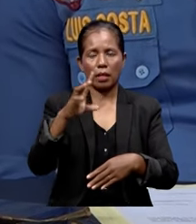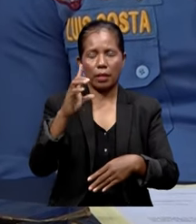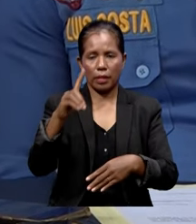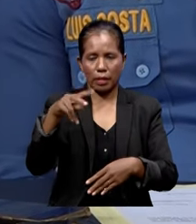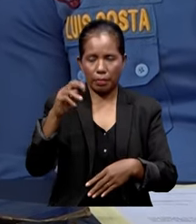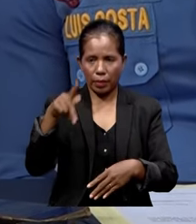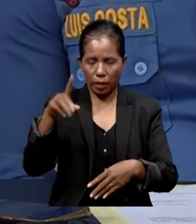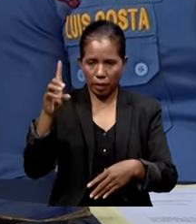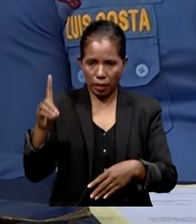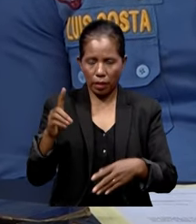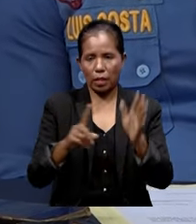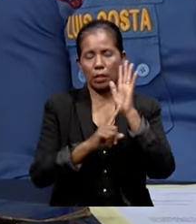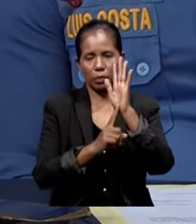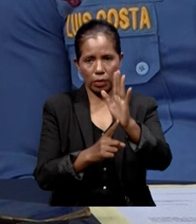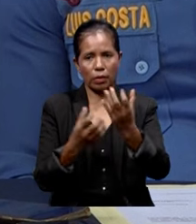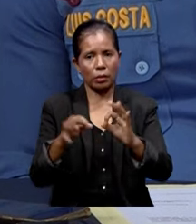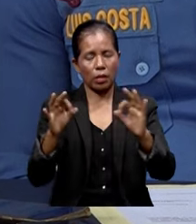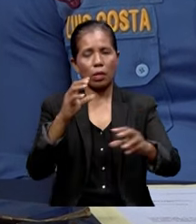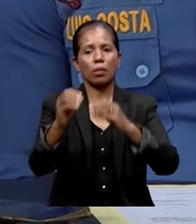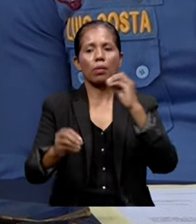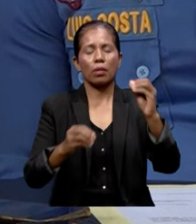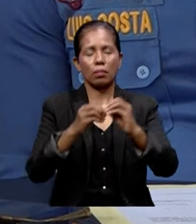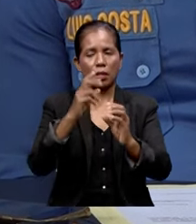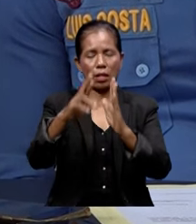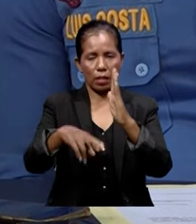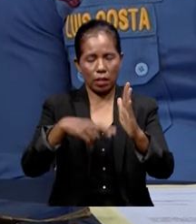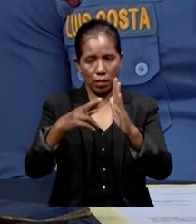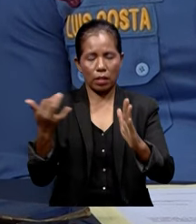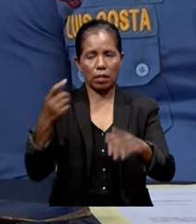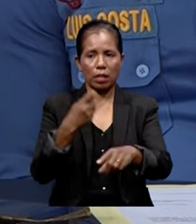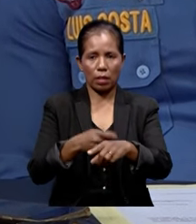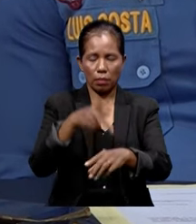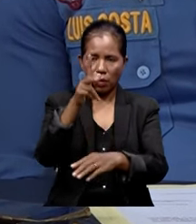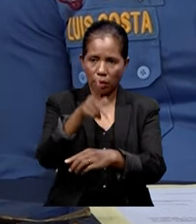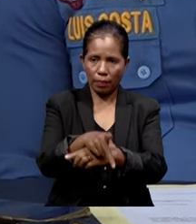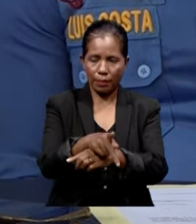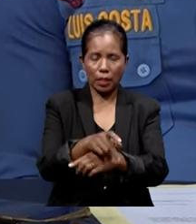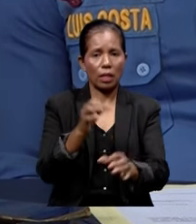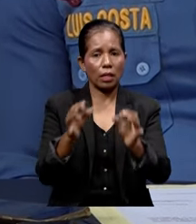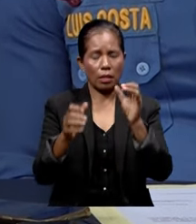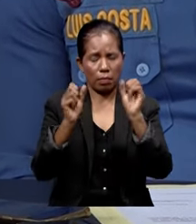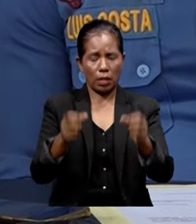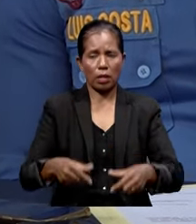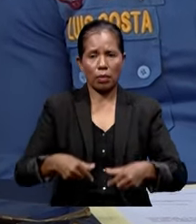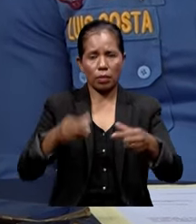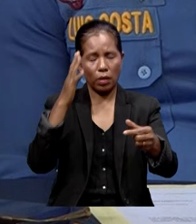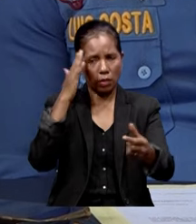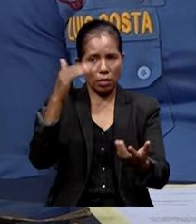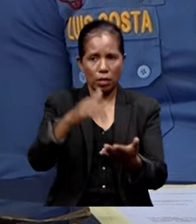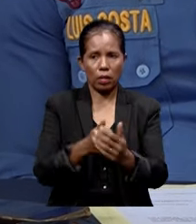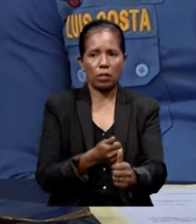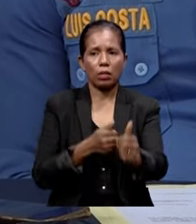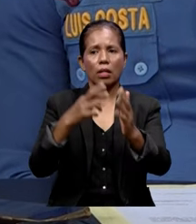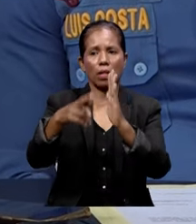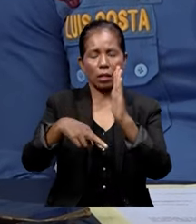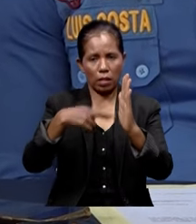Polícia de Trânsito Nacional, a Saitiana, com a circulação e tempo calam, se bele, forranou em dali da tang, a tu cumpre regras